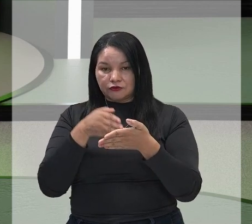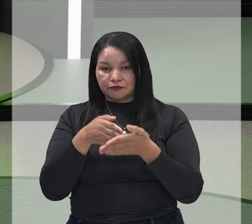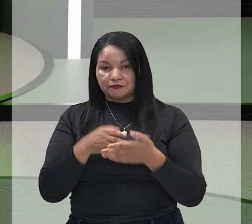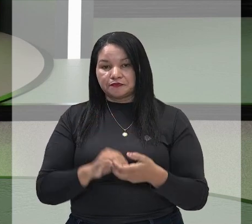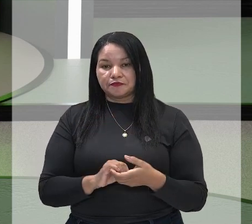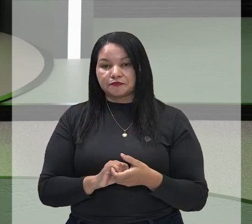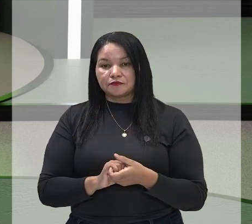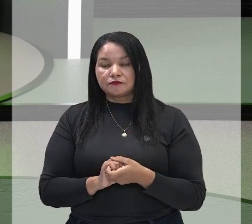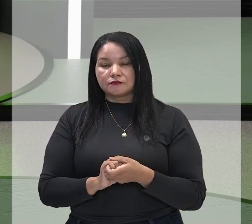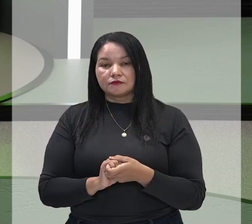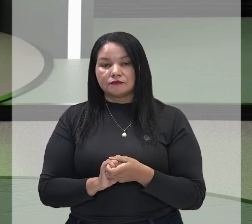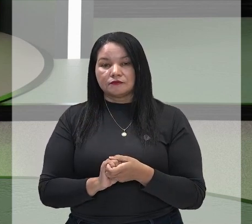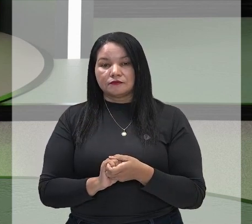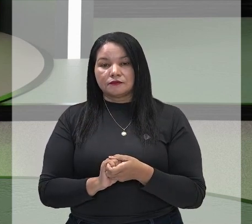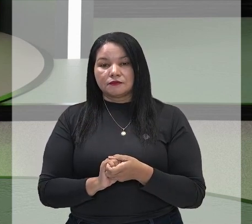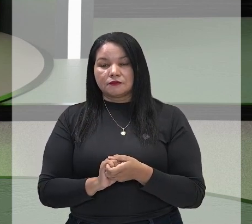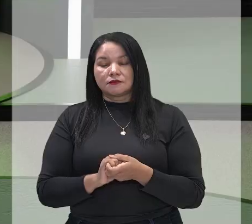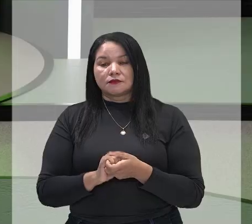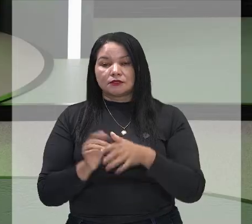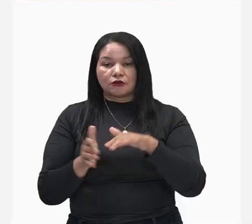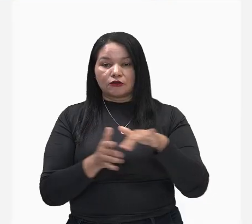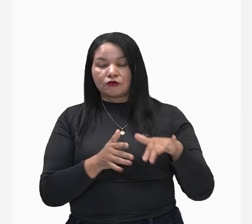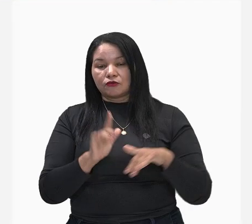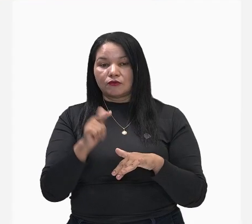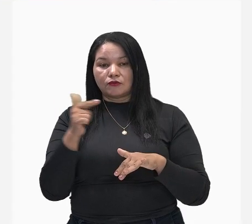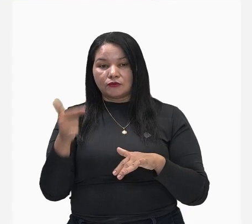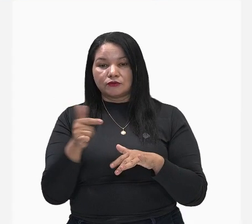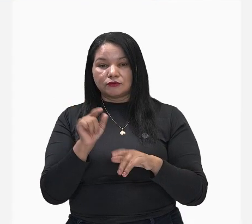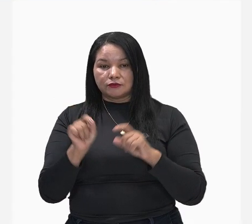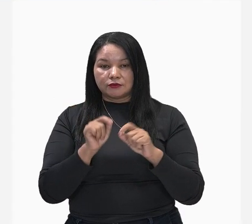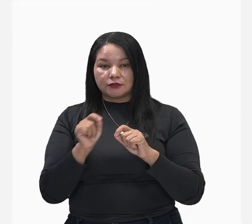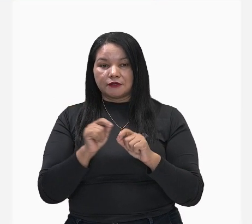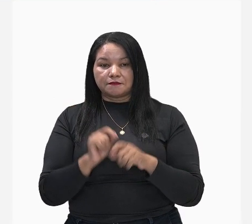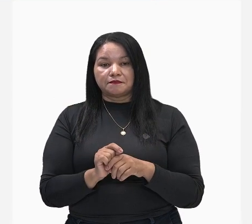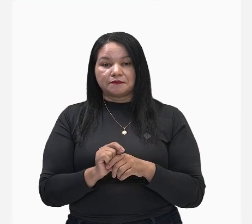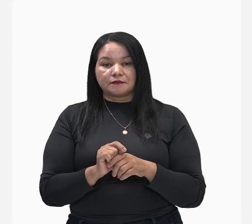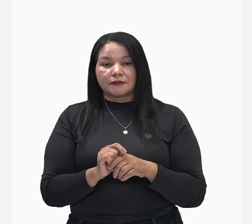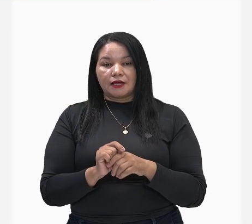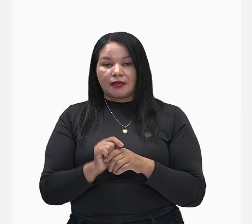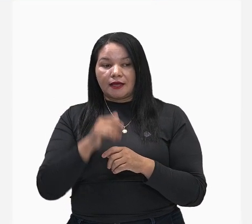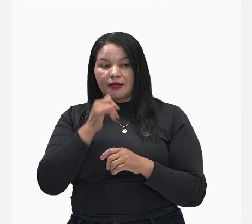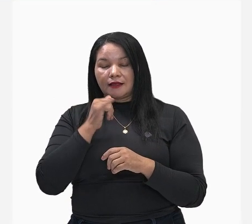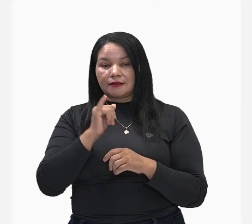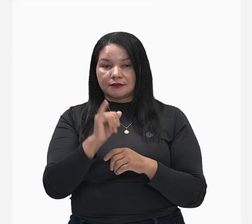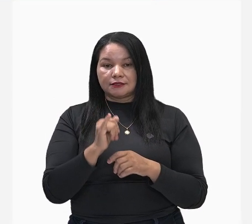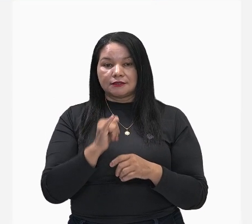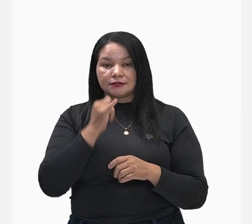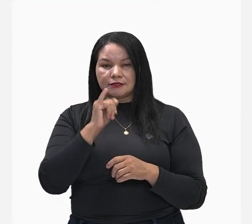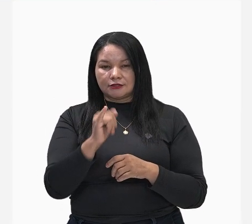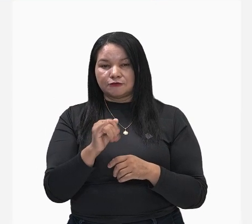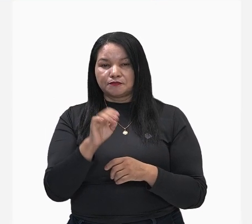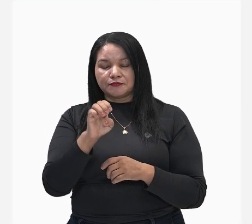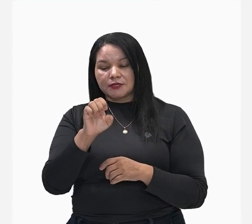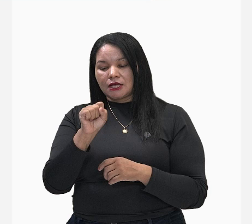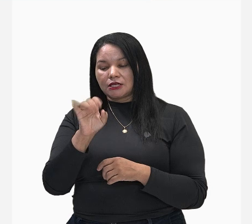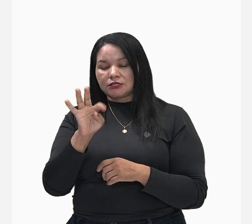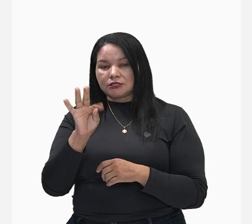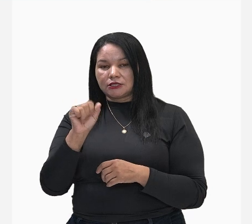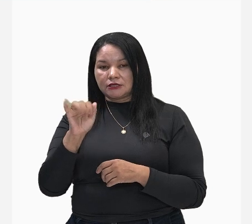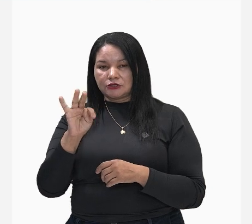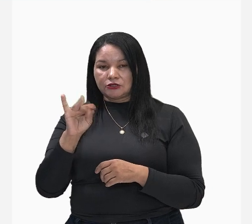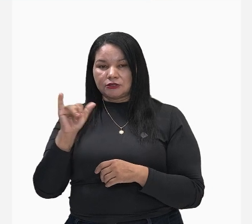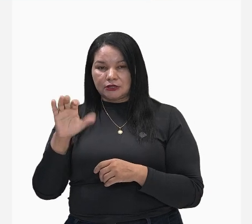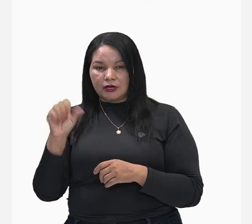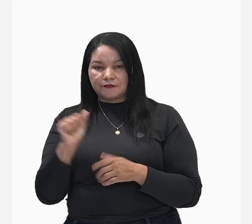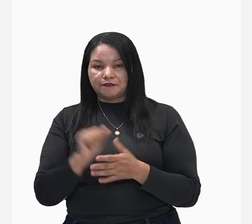gente fala agora sobre eletricidade estática. A eletricidade estática é a acumulação de